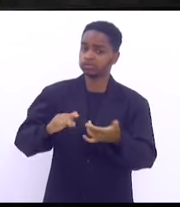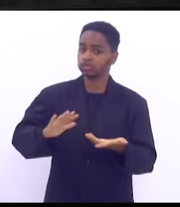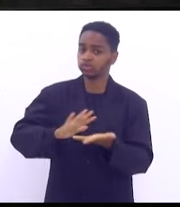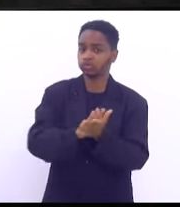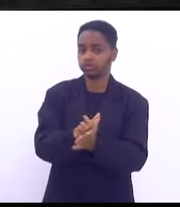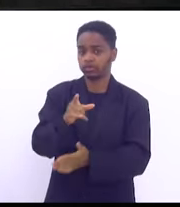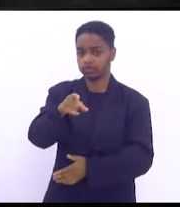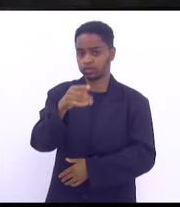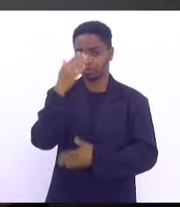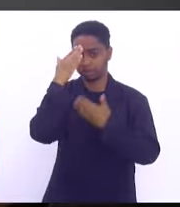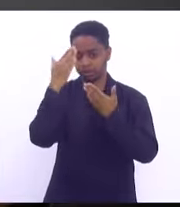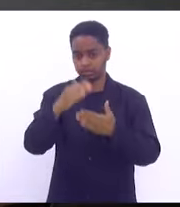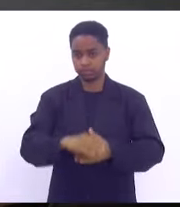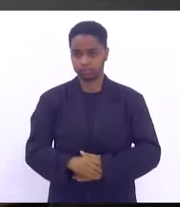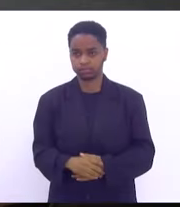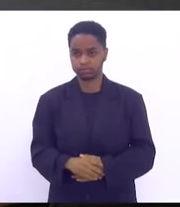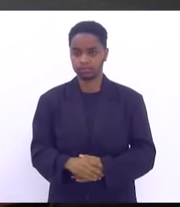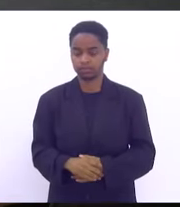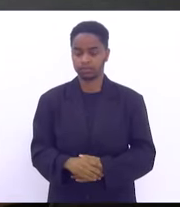Obrigada.